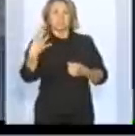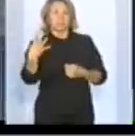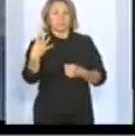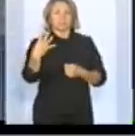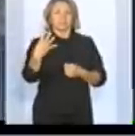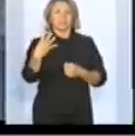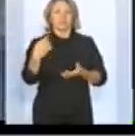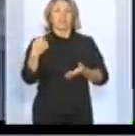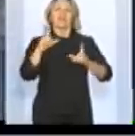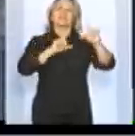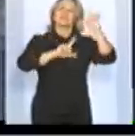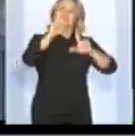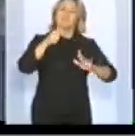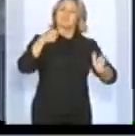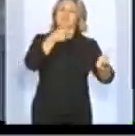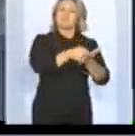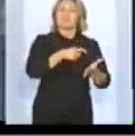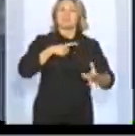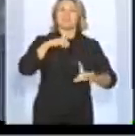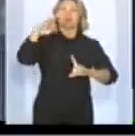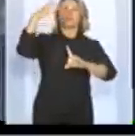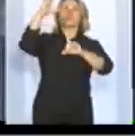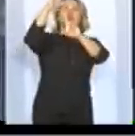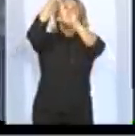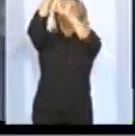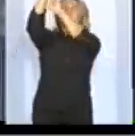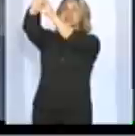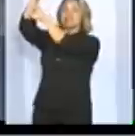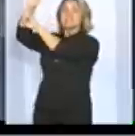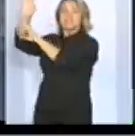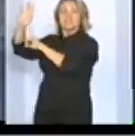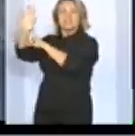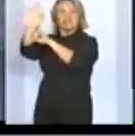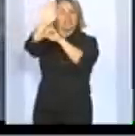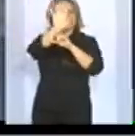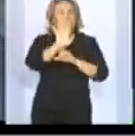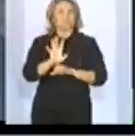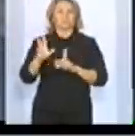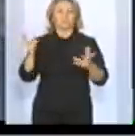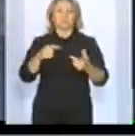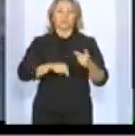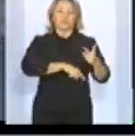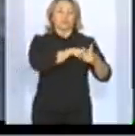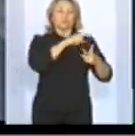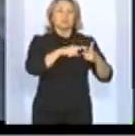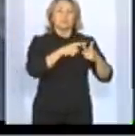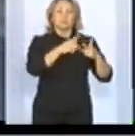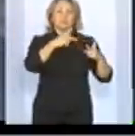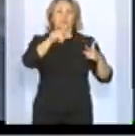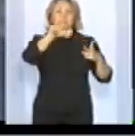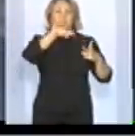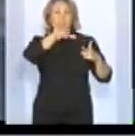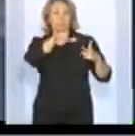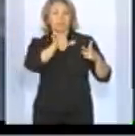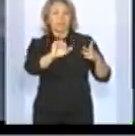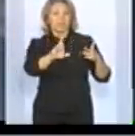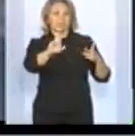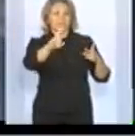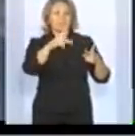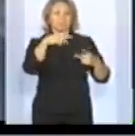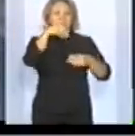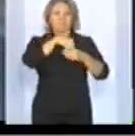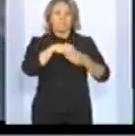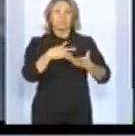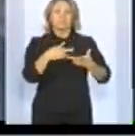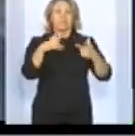existe. A concorrência é o satélite, são outros meios. O segundo player no mercado, ele entra no mesmo custo do